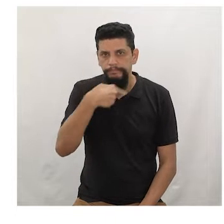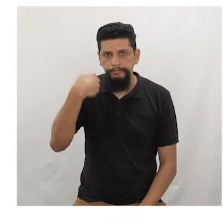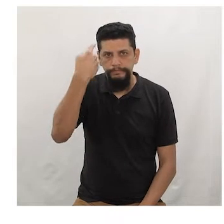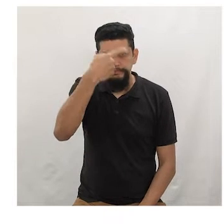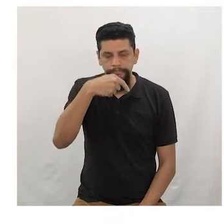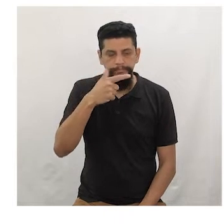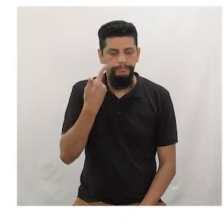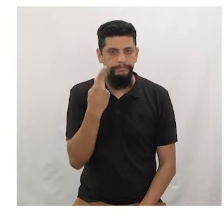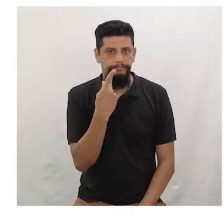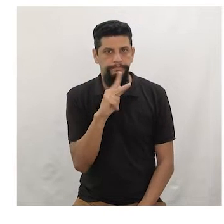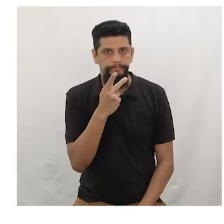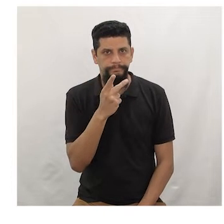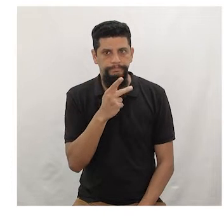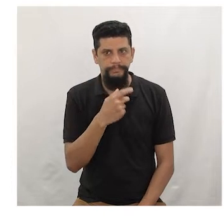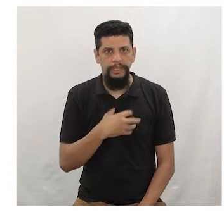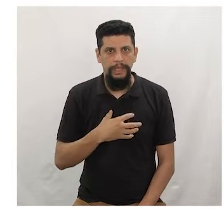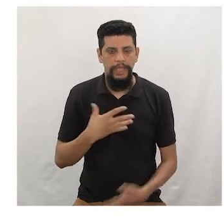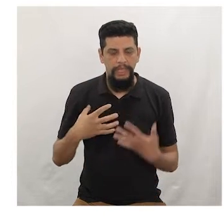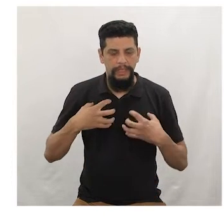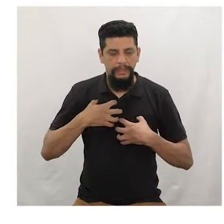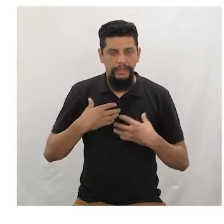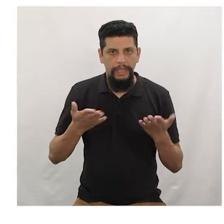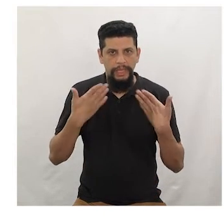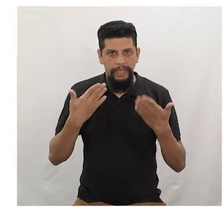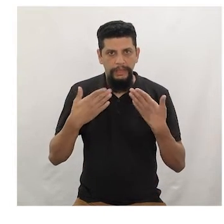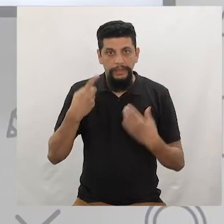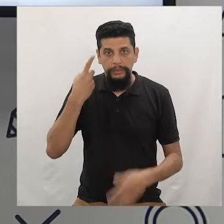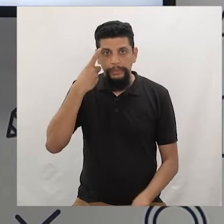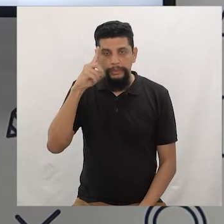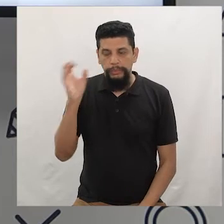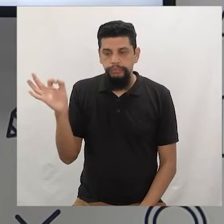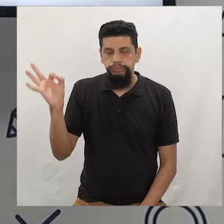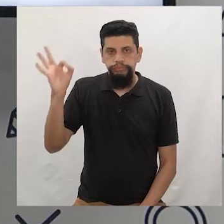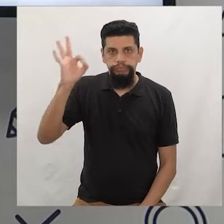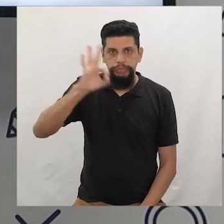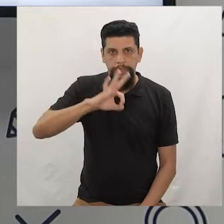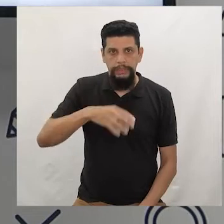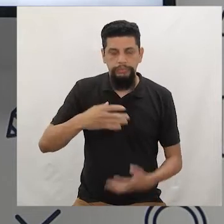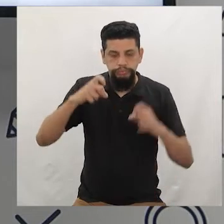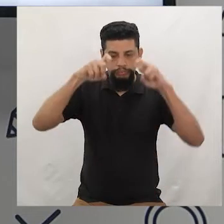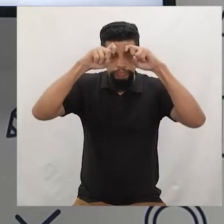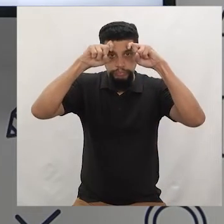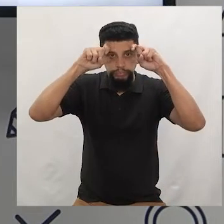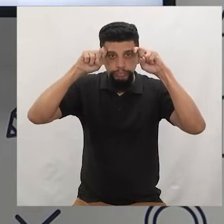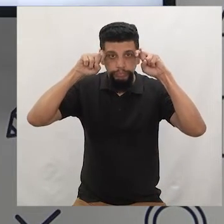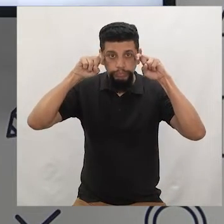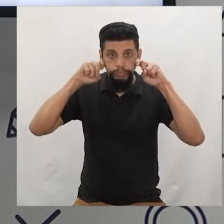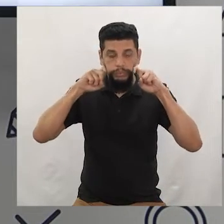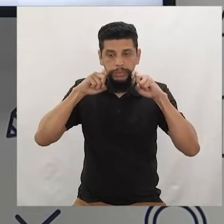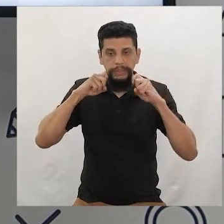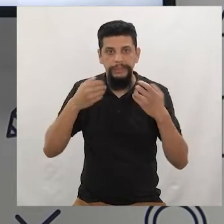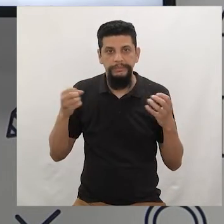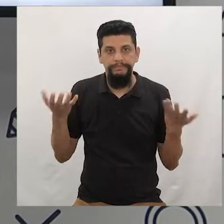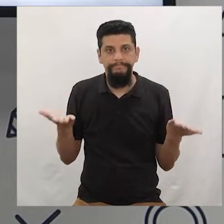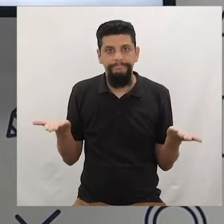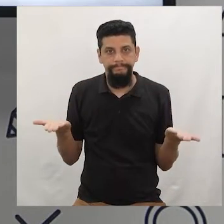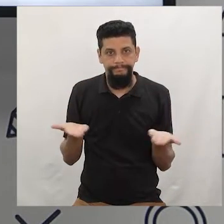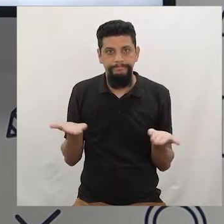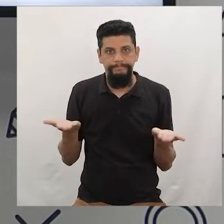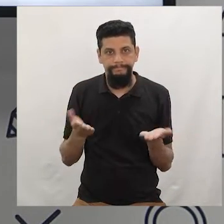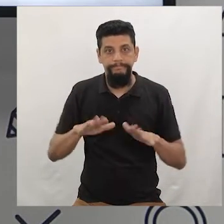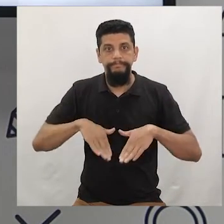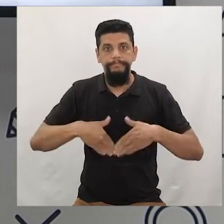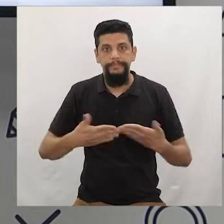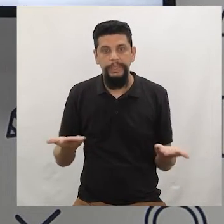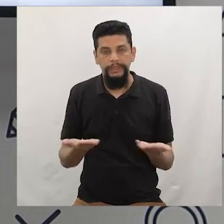carinha dele. Ele está com muito calor, é um dia de sol. Ele está até suando.